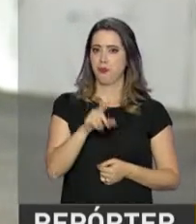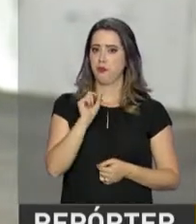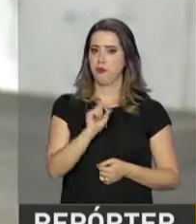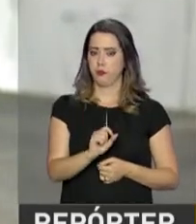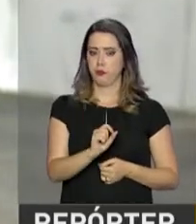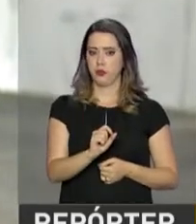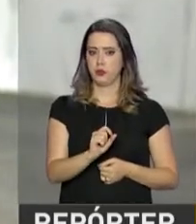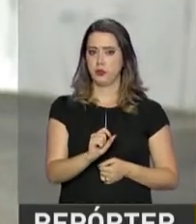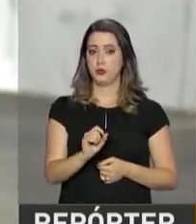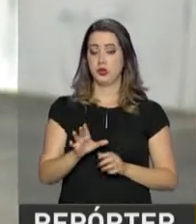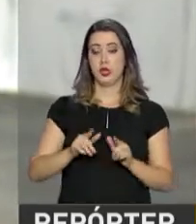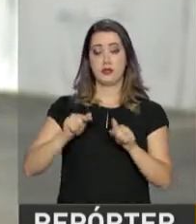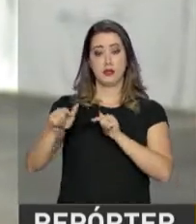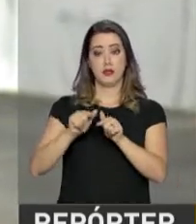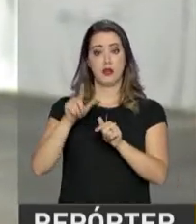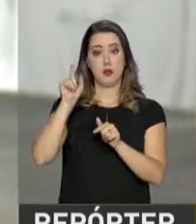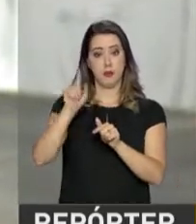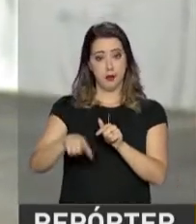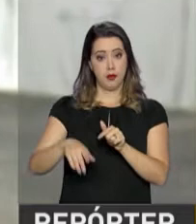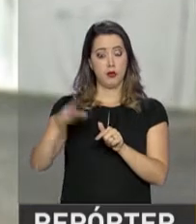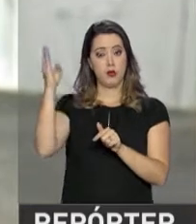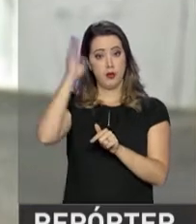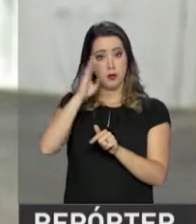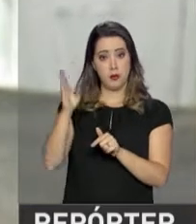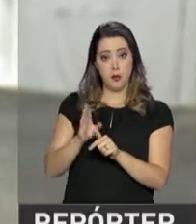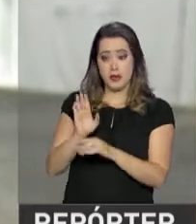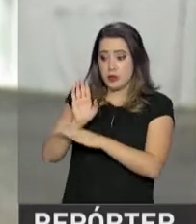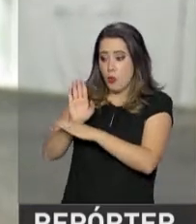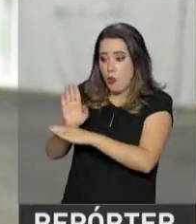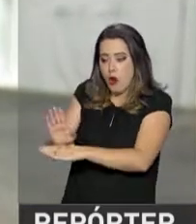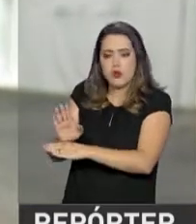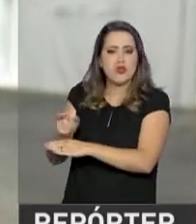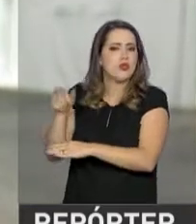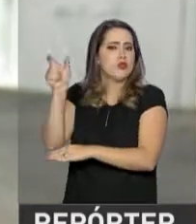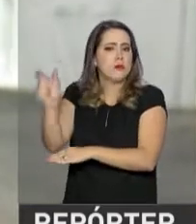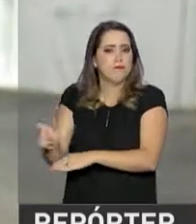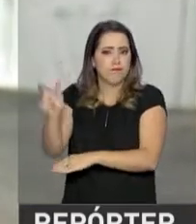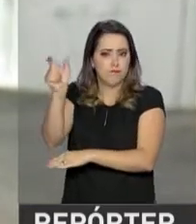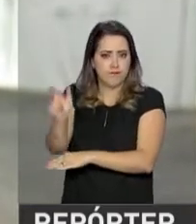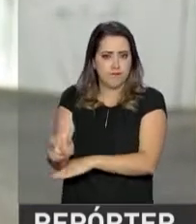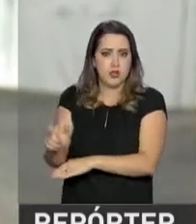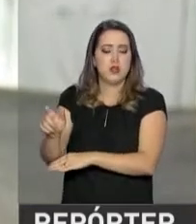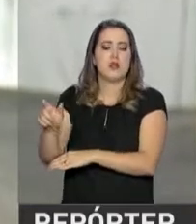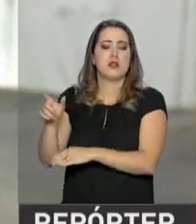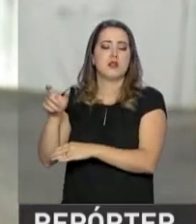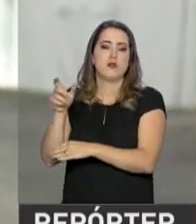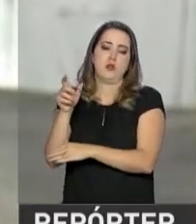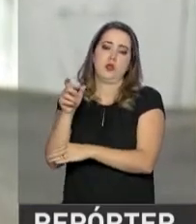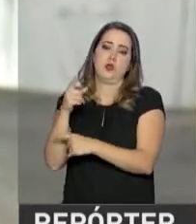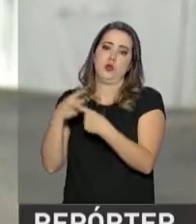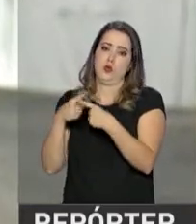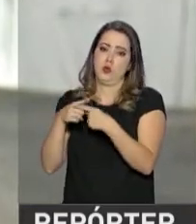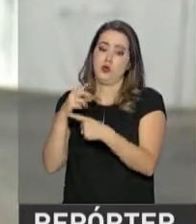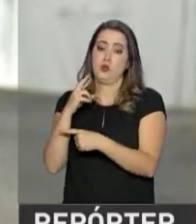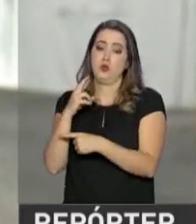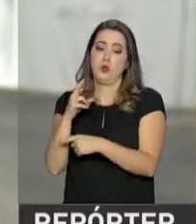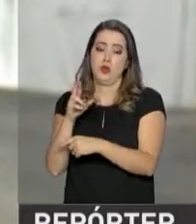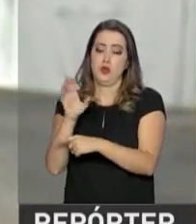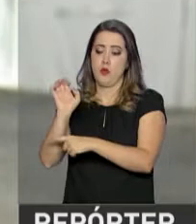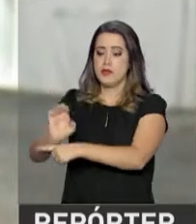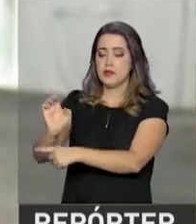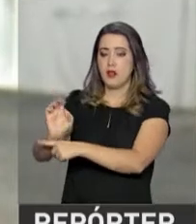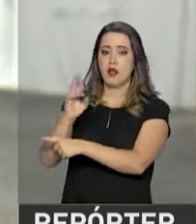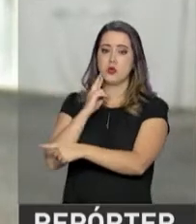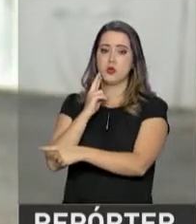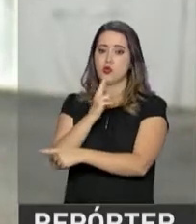Estado brasileiro, né, a socorrer, a dar um auxílio ao Estado de Roraima, em primeiro lugar, e a todo